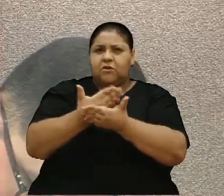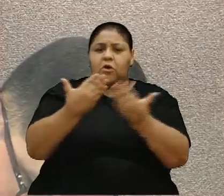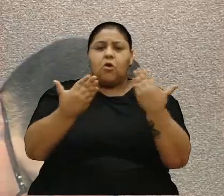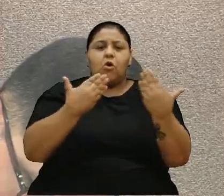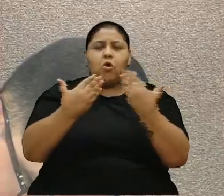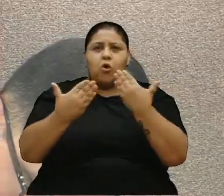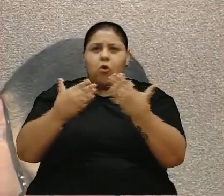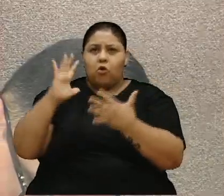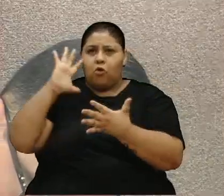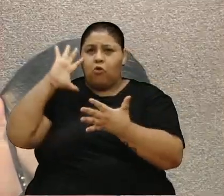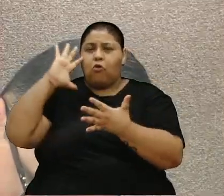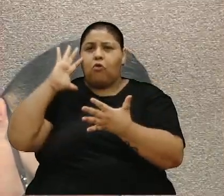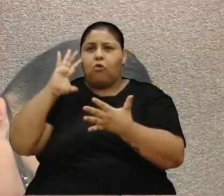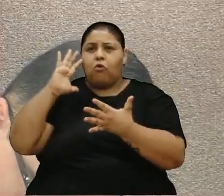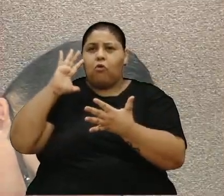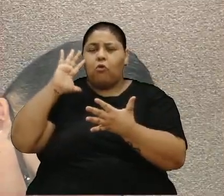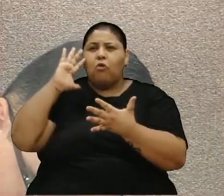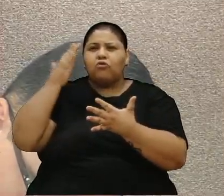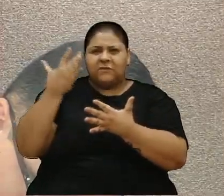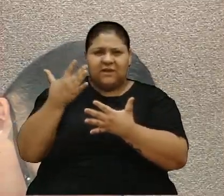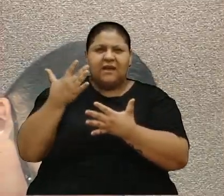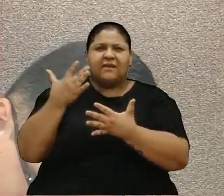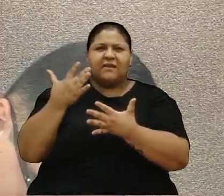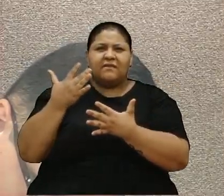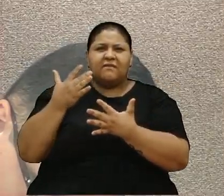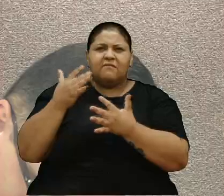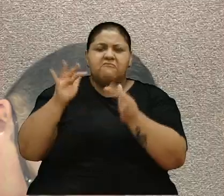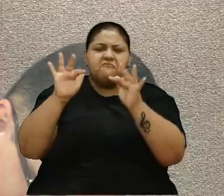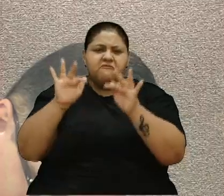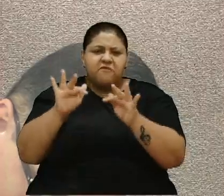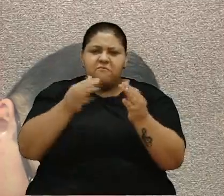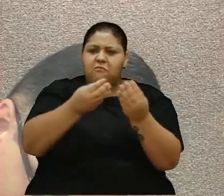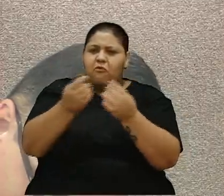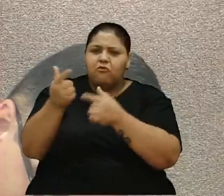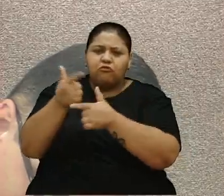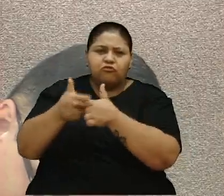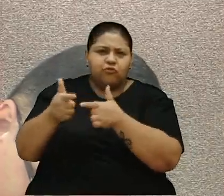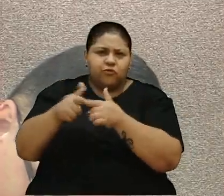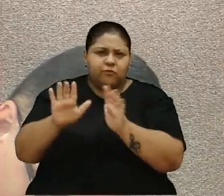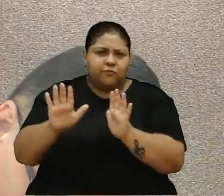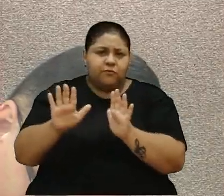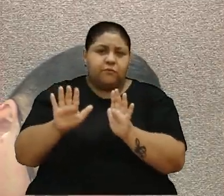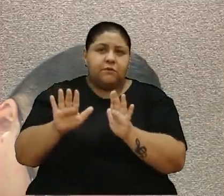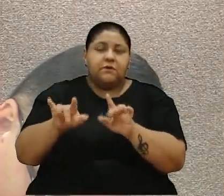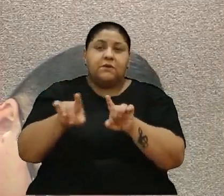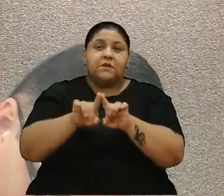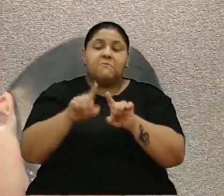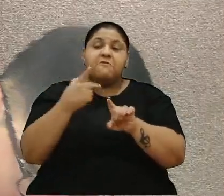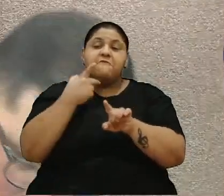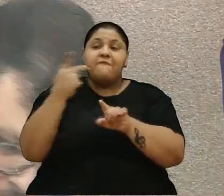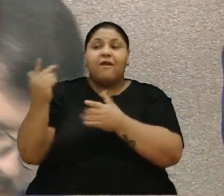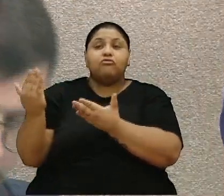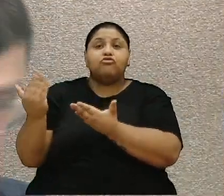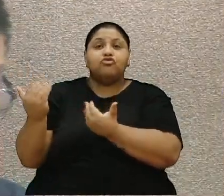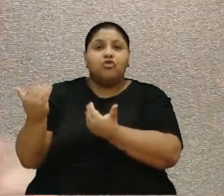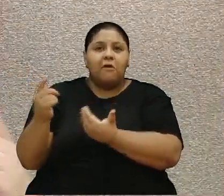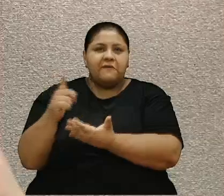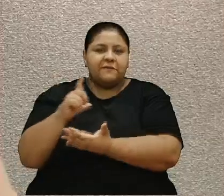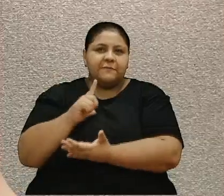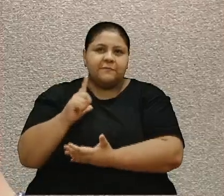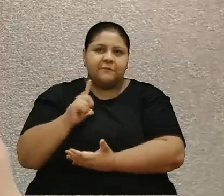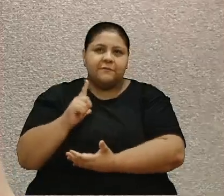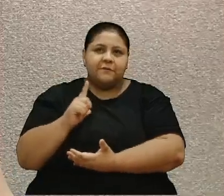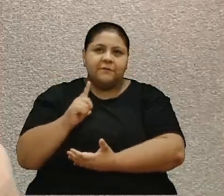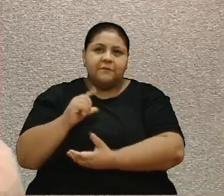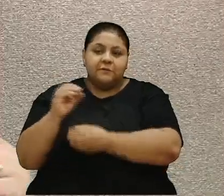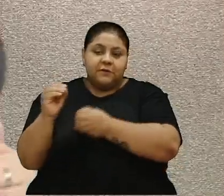consegue resolver diversas questões. Eu trago também a situação de jovens que têm ido